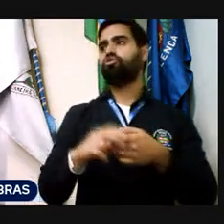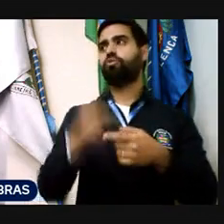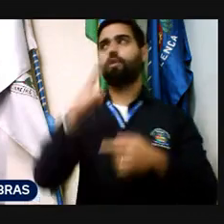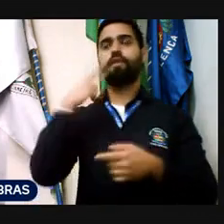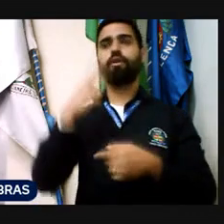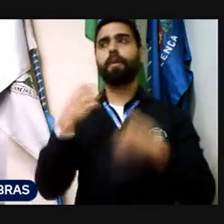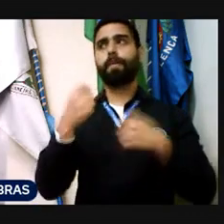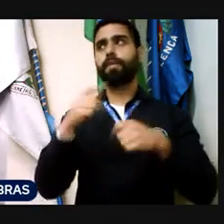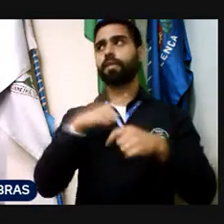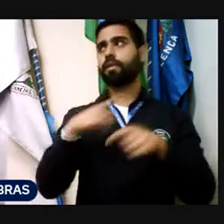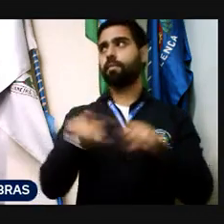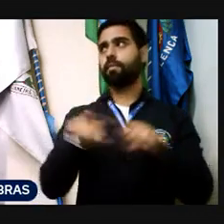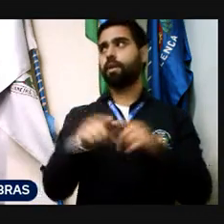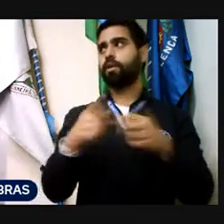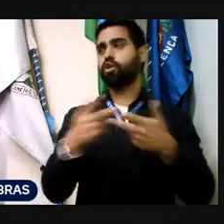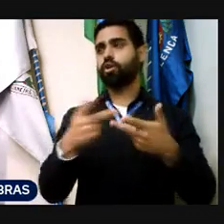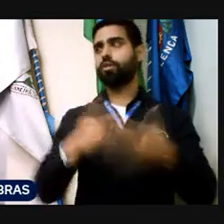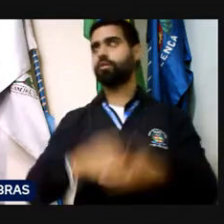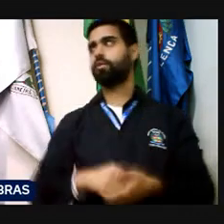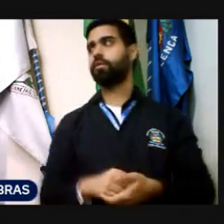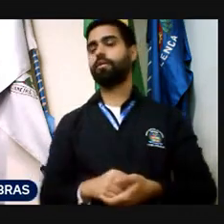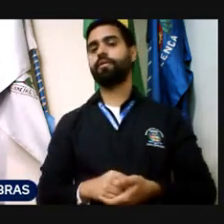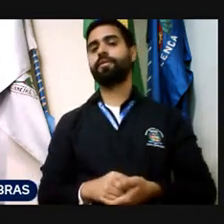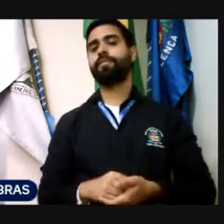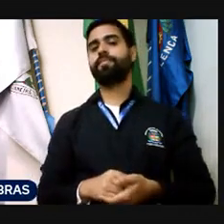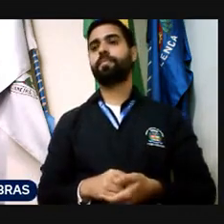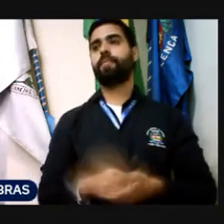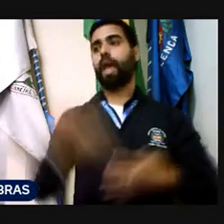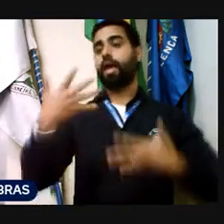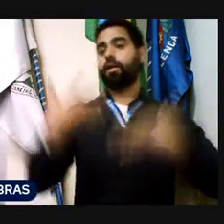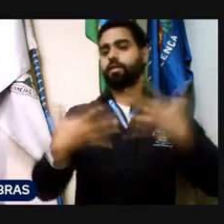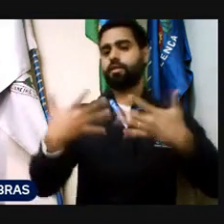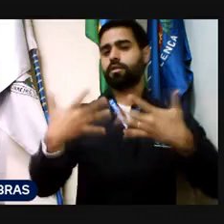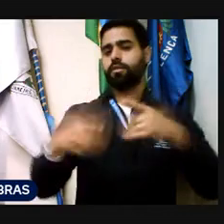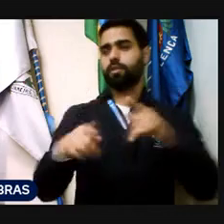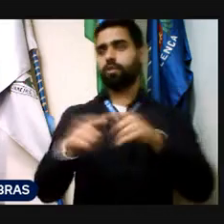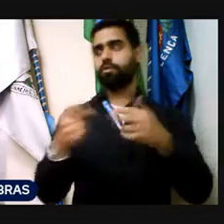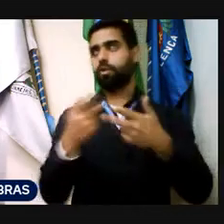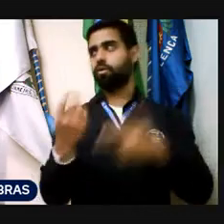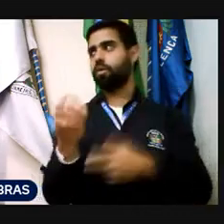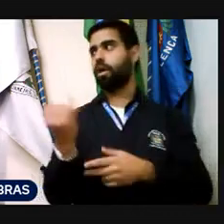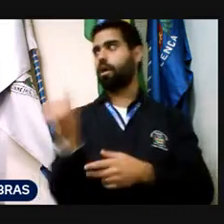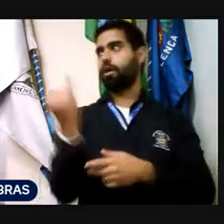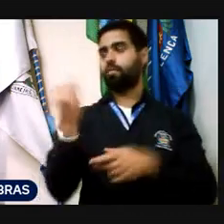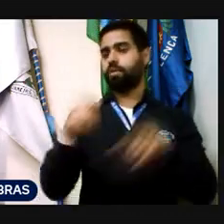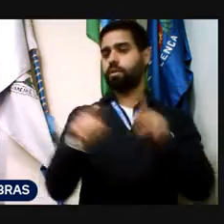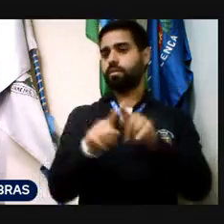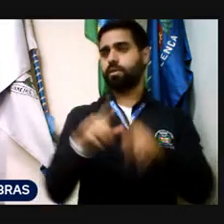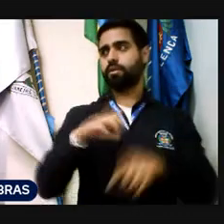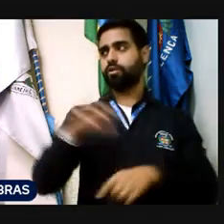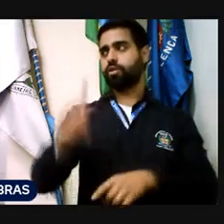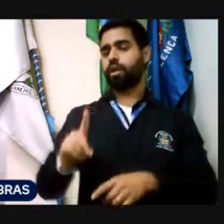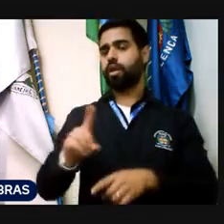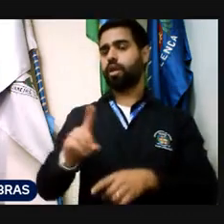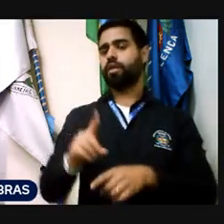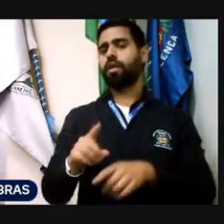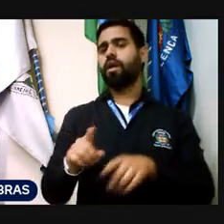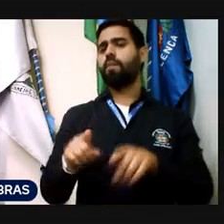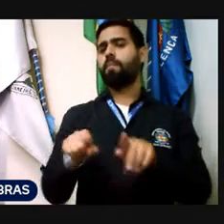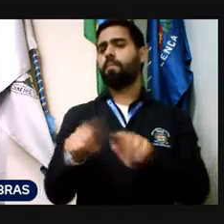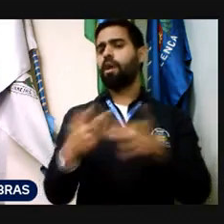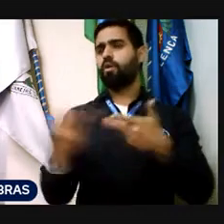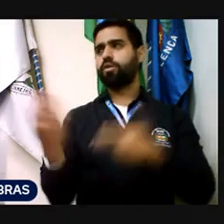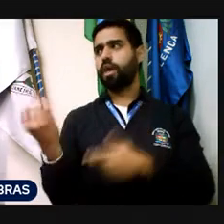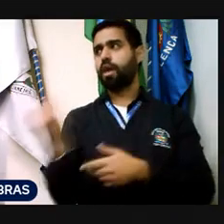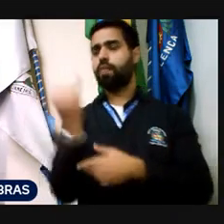deve pautar seus atos. O princípio da transparência administrativa, que se apresenta como um dos pilares do Estado Democrático de Direito, servindo como importante